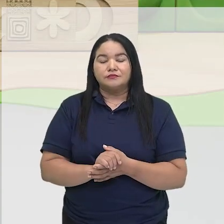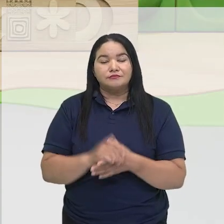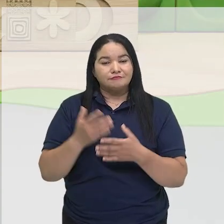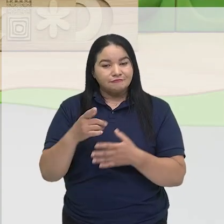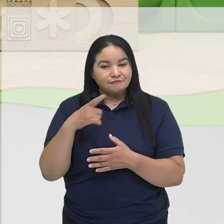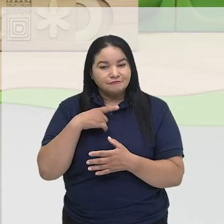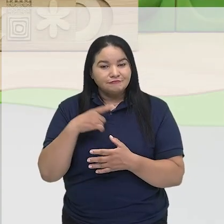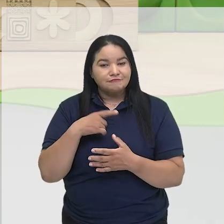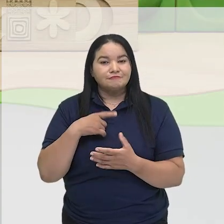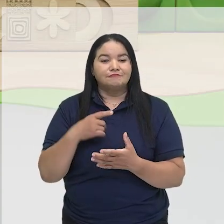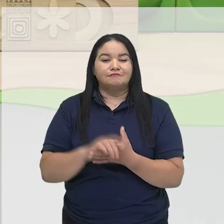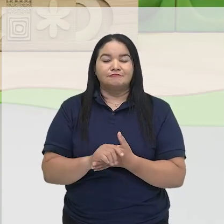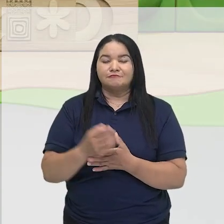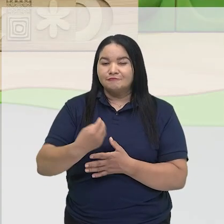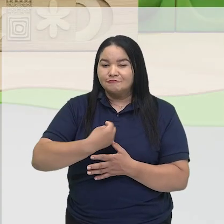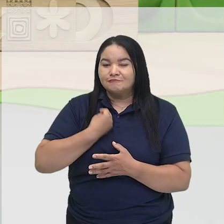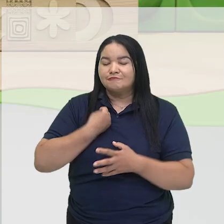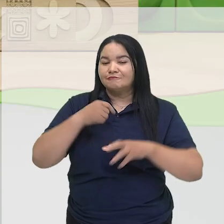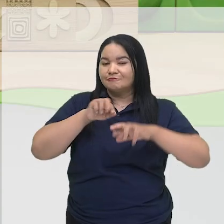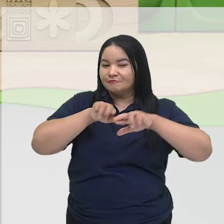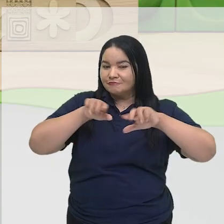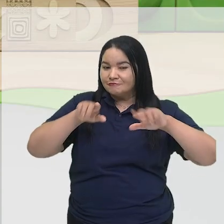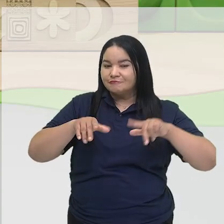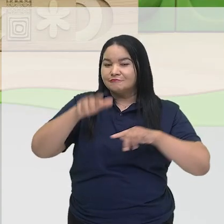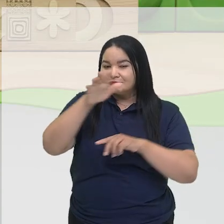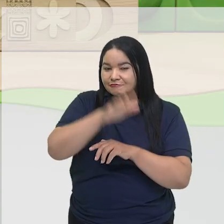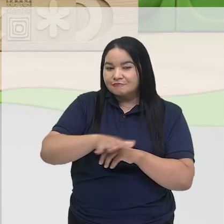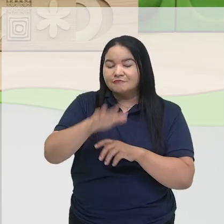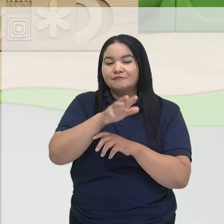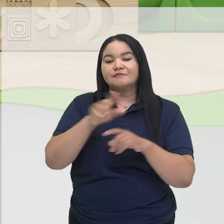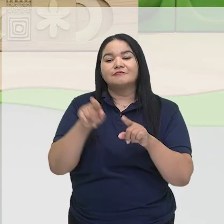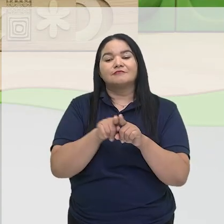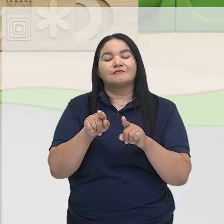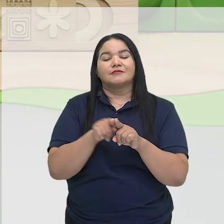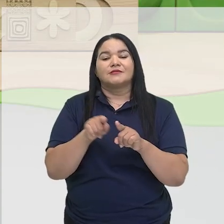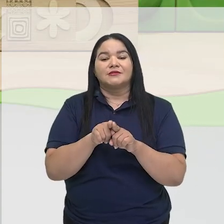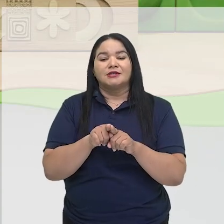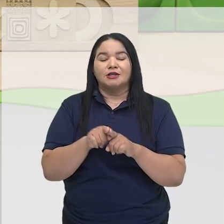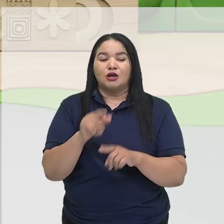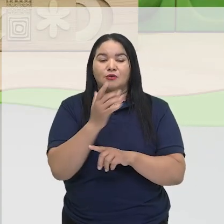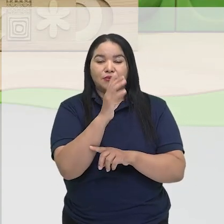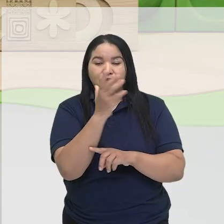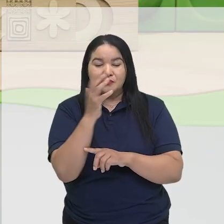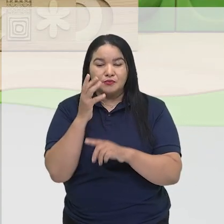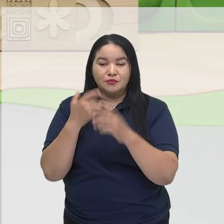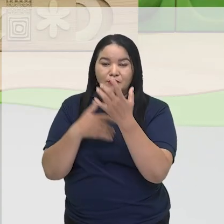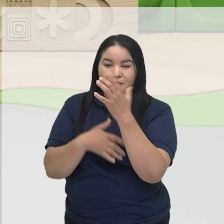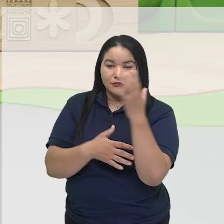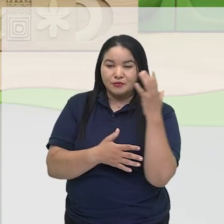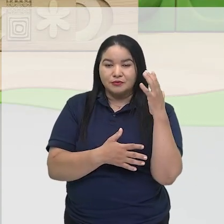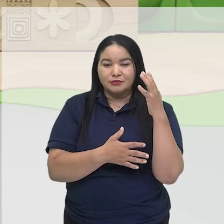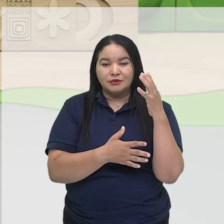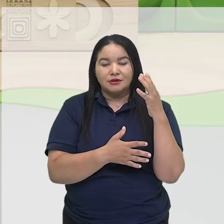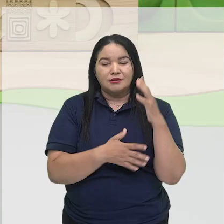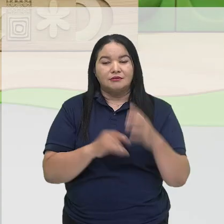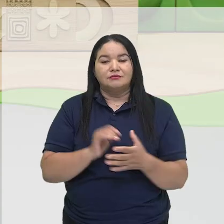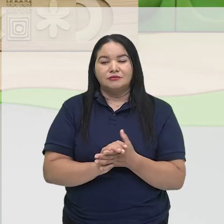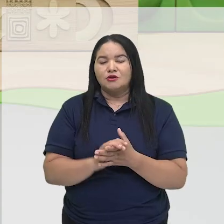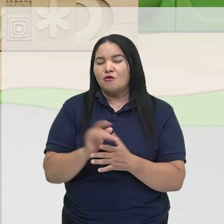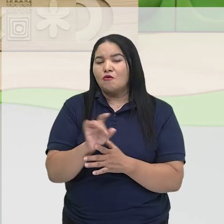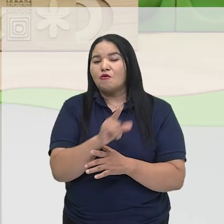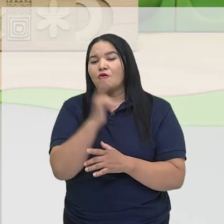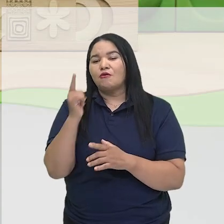nossa biodiversidade, nós temos a nossa floresta, e o que existe de mais rico ainda,